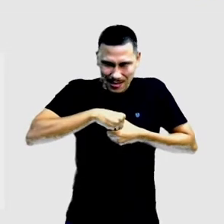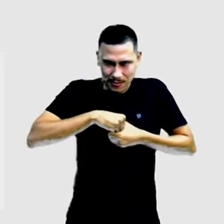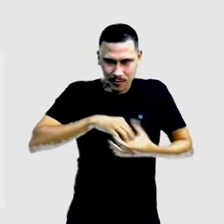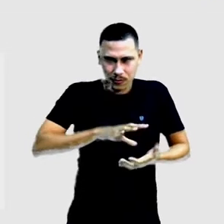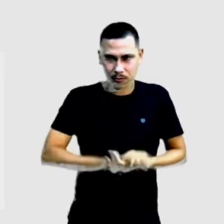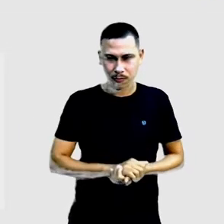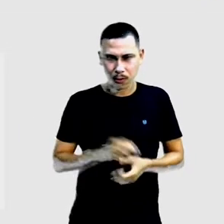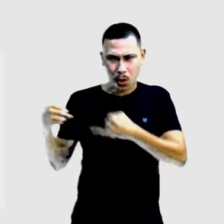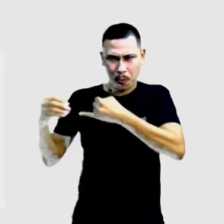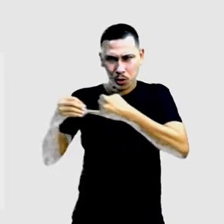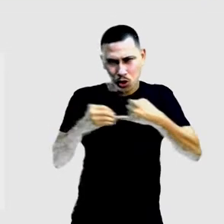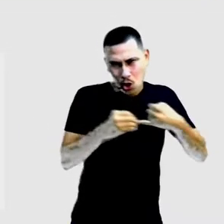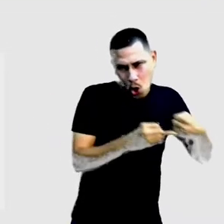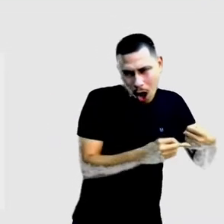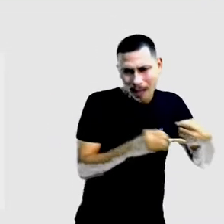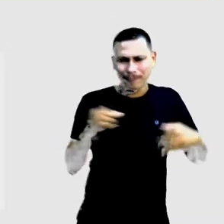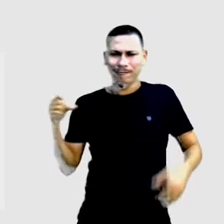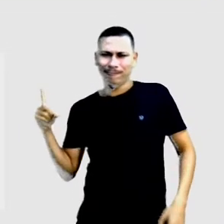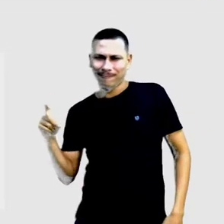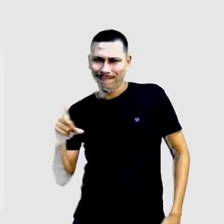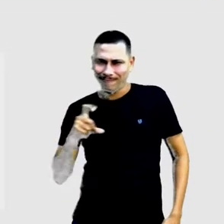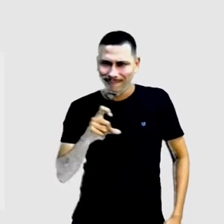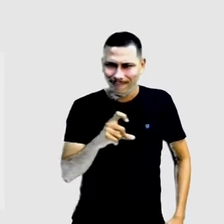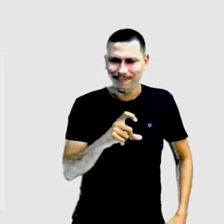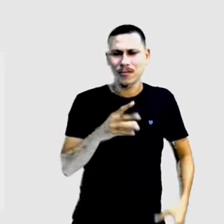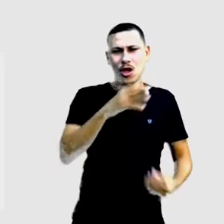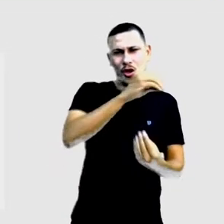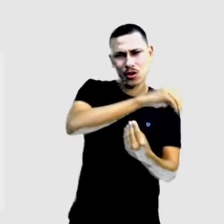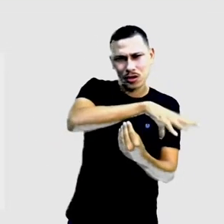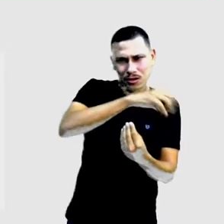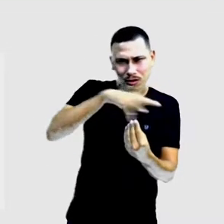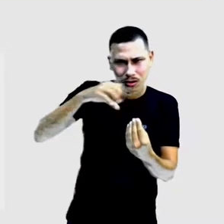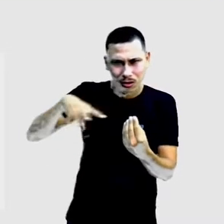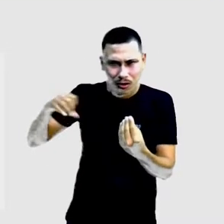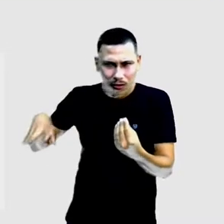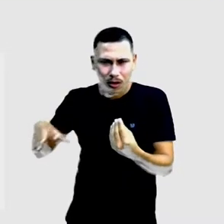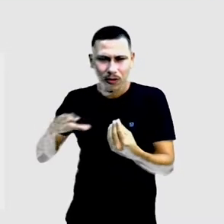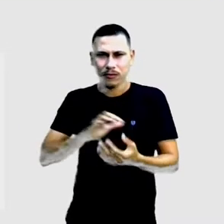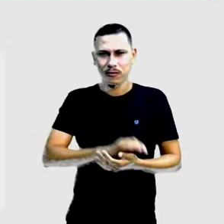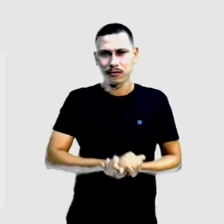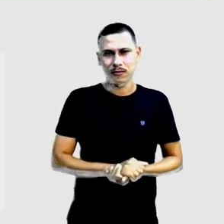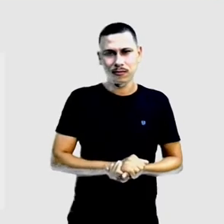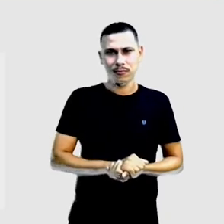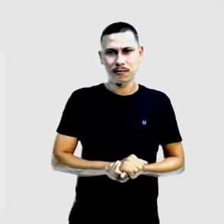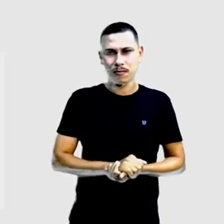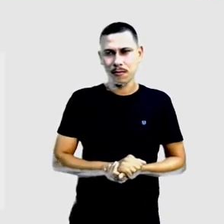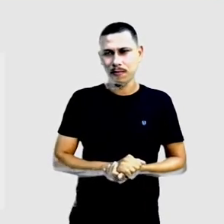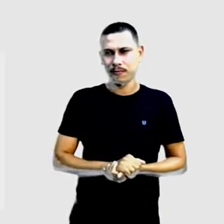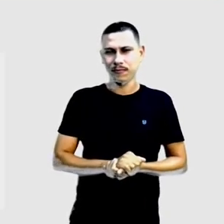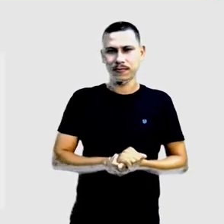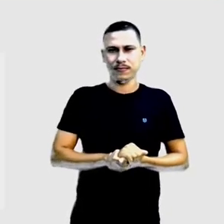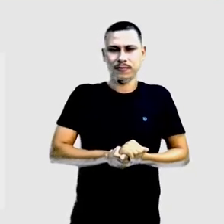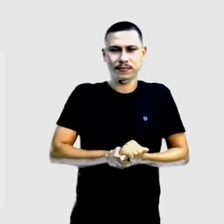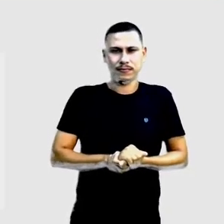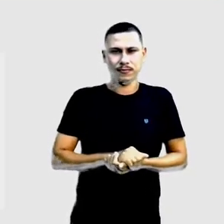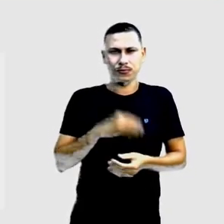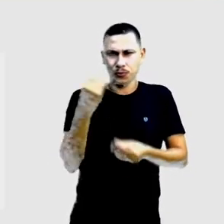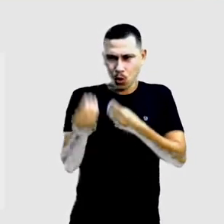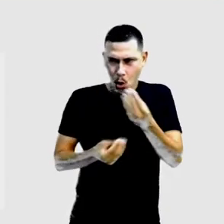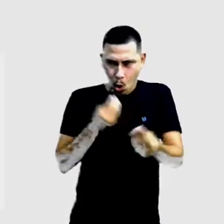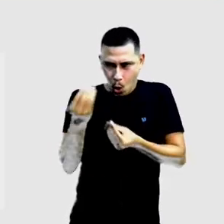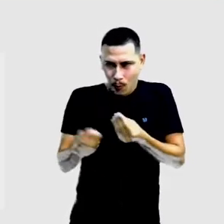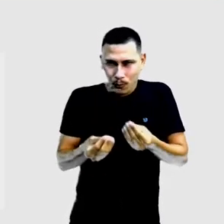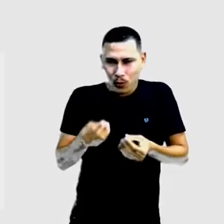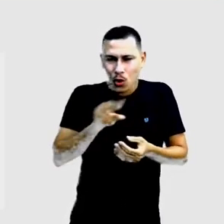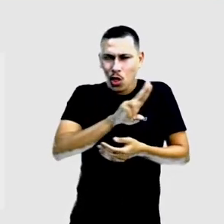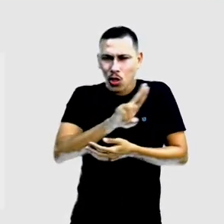protozoários vírus os bactérias mas hoje os microrganismos em atividades Como